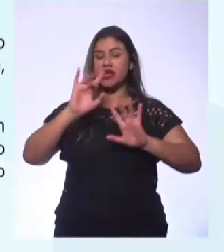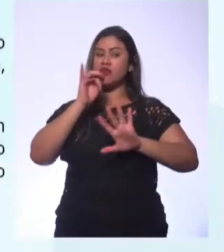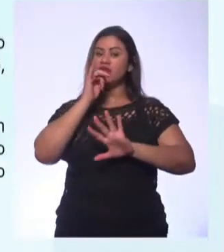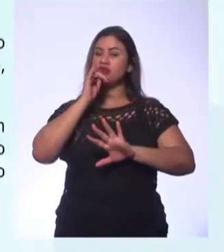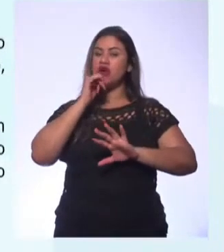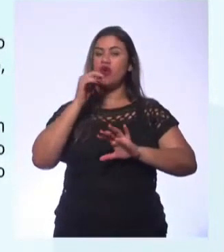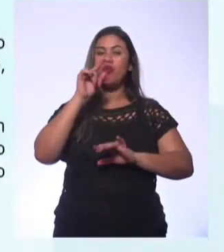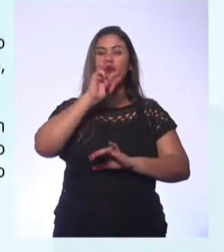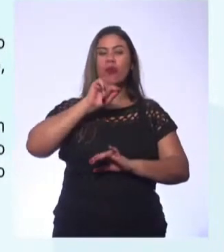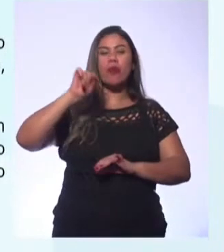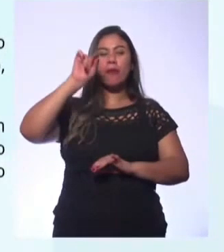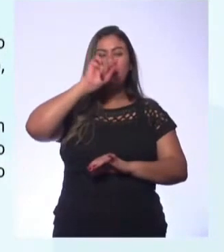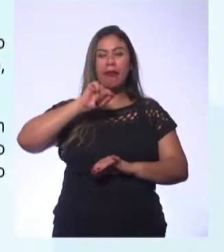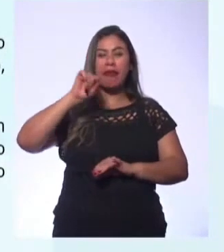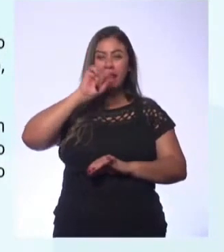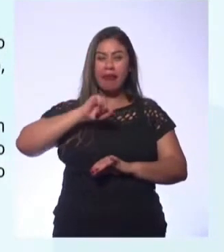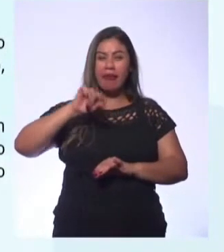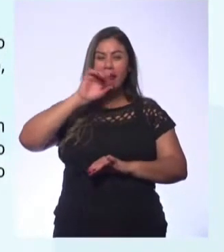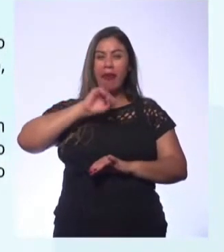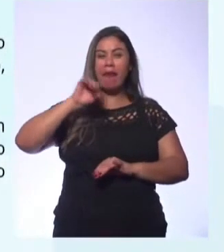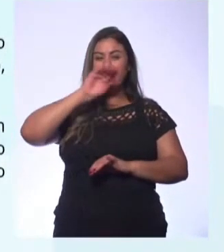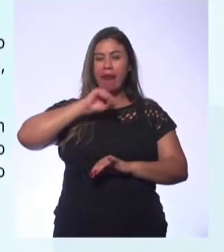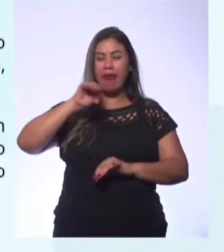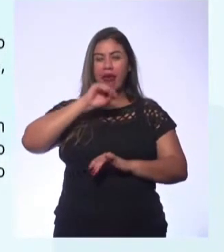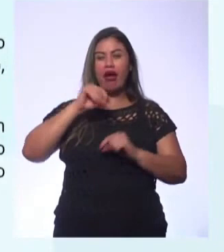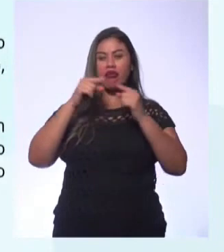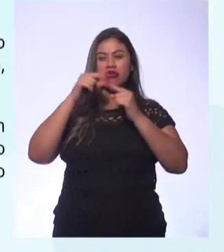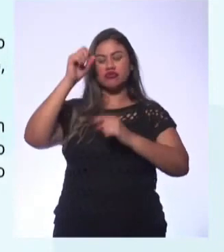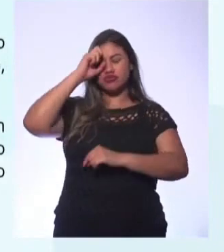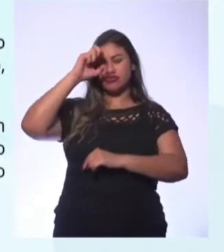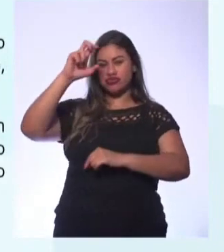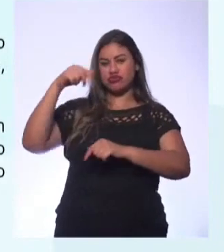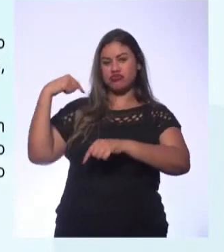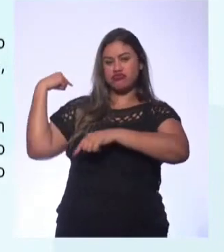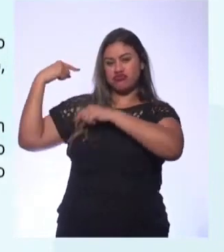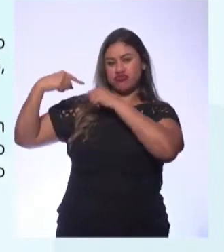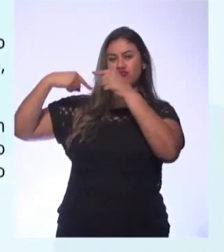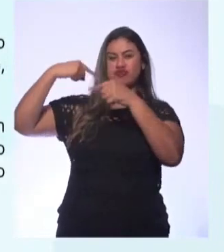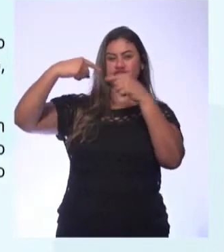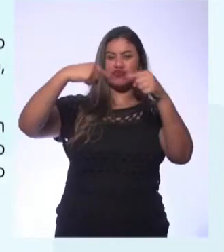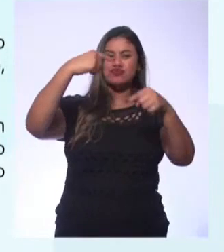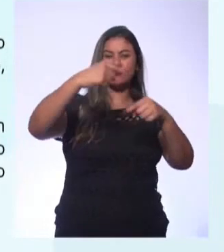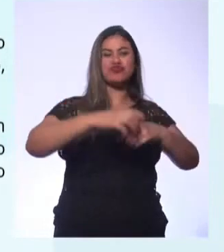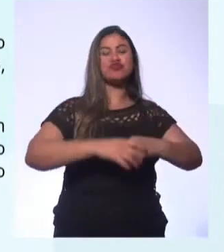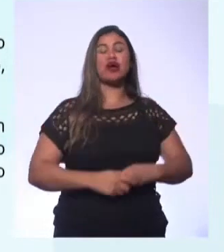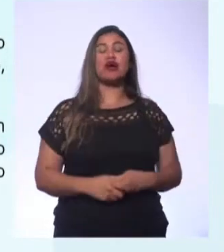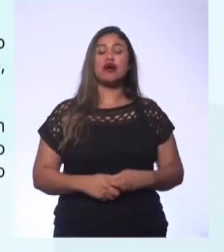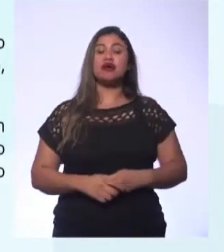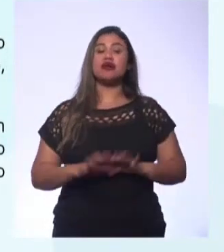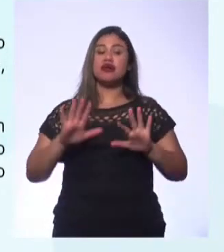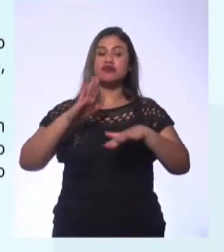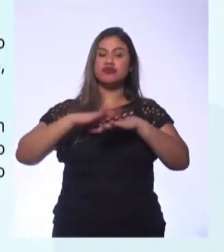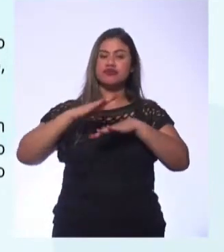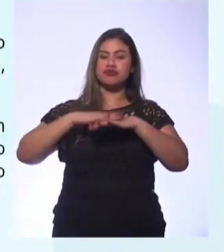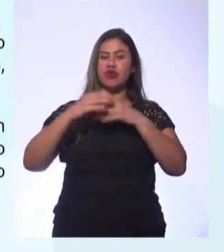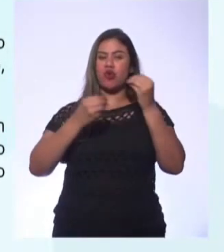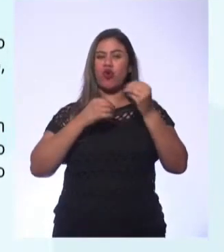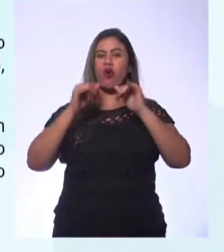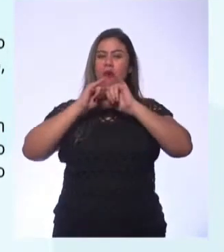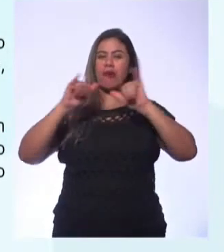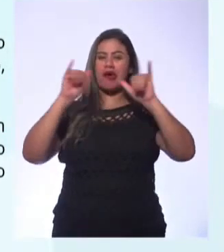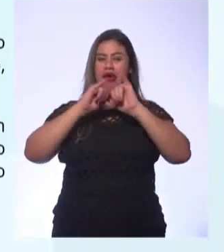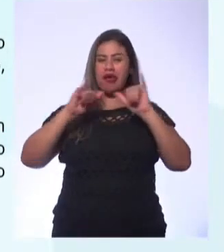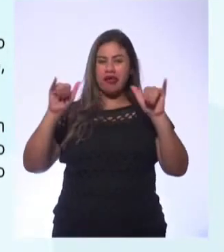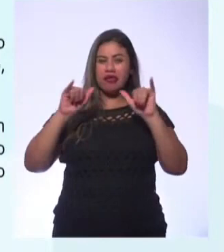oralidade é que essa cultura ela vai sendo transmitida de geração em geração. Então, aí são reproduzidas lendas,